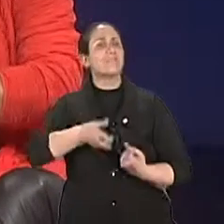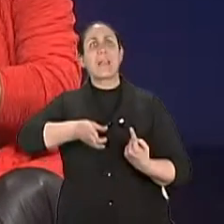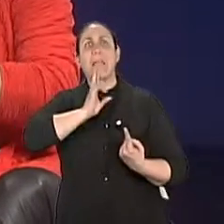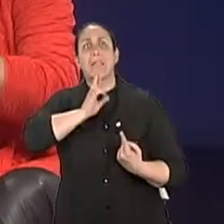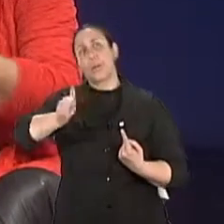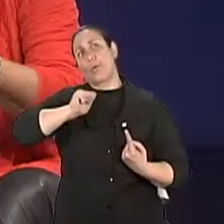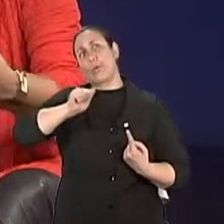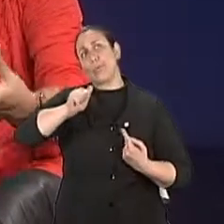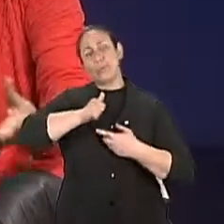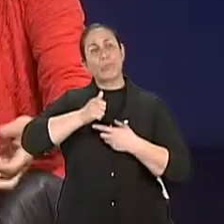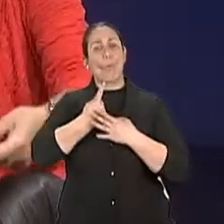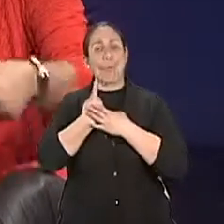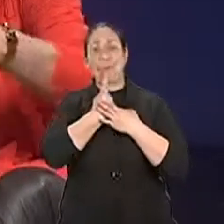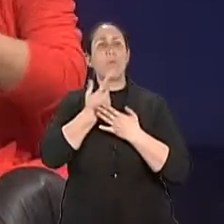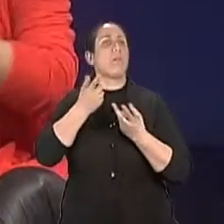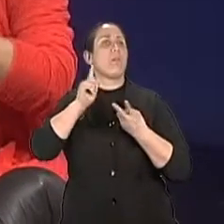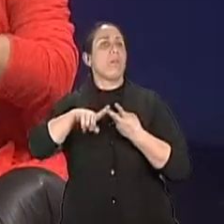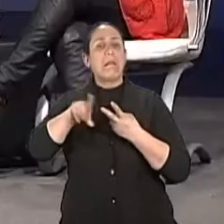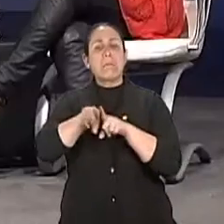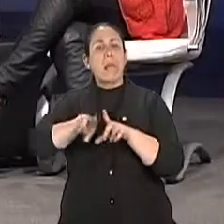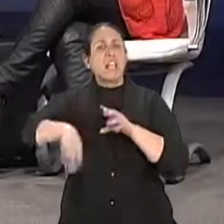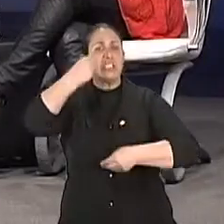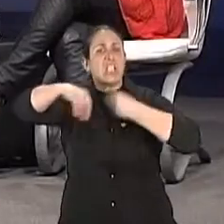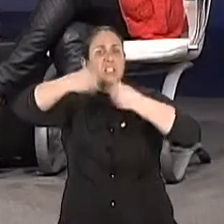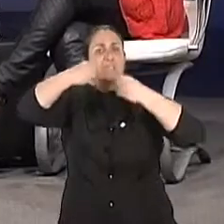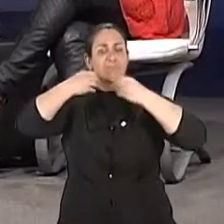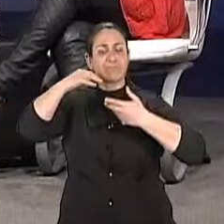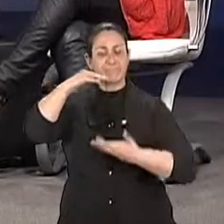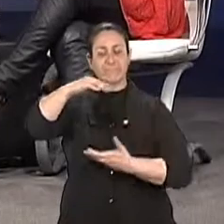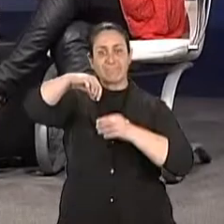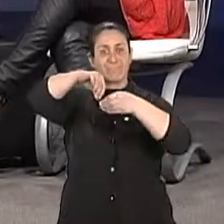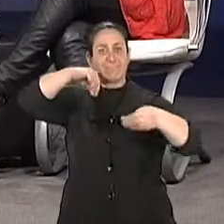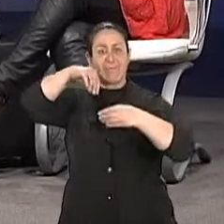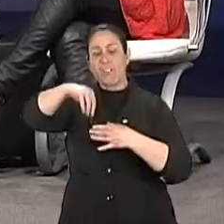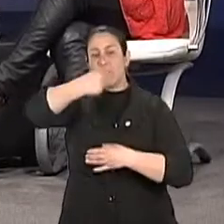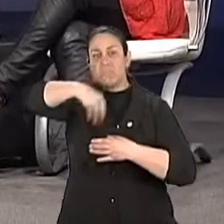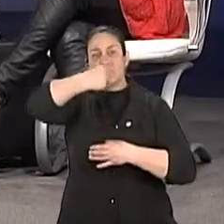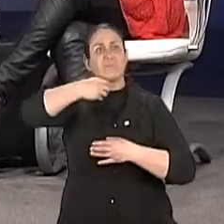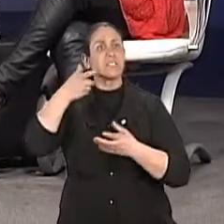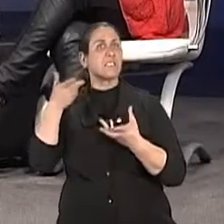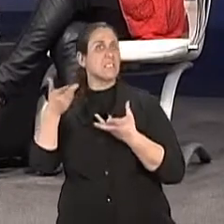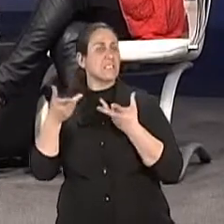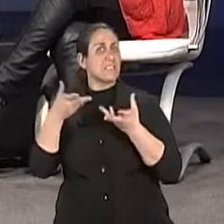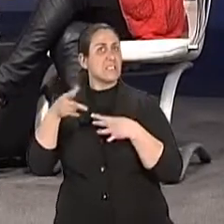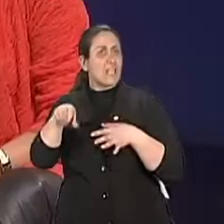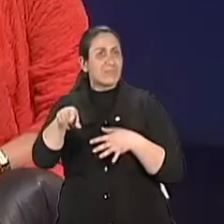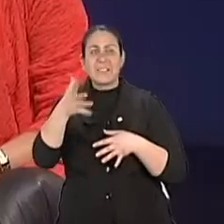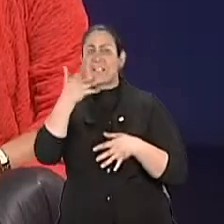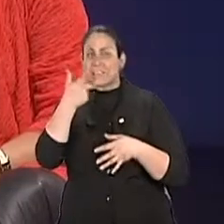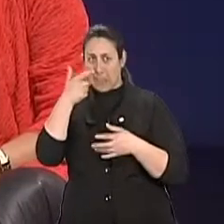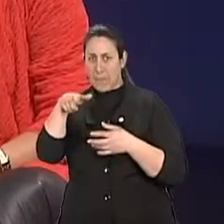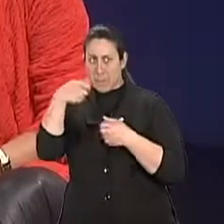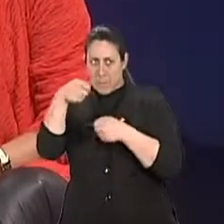que consomem salgadinhos, né, com produtos químicos sistematicamente, essas crianças, e a gente vai falar para